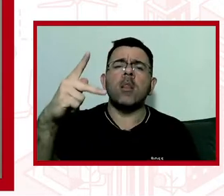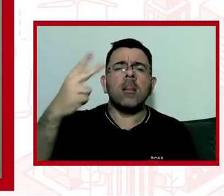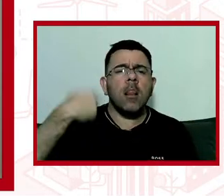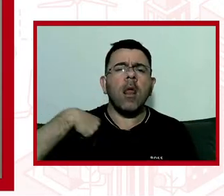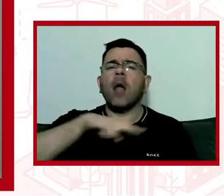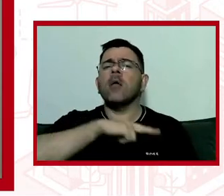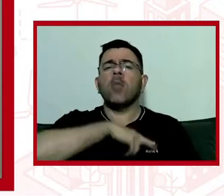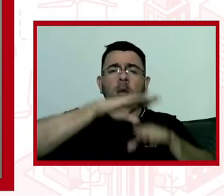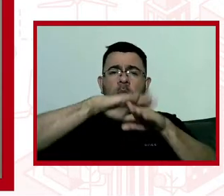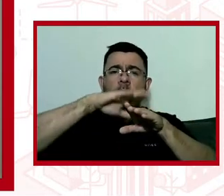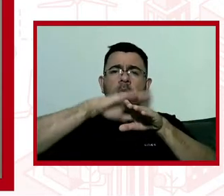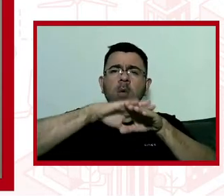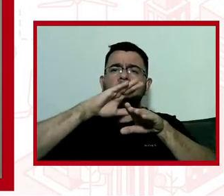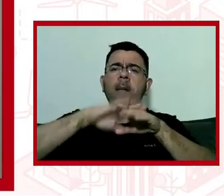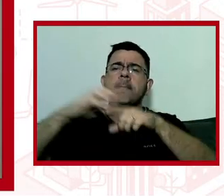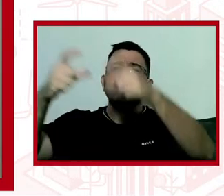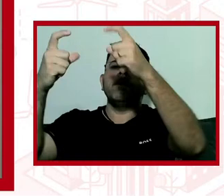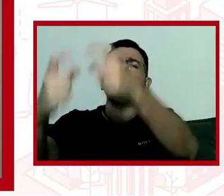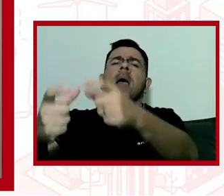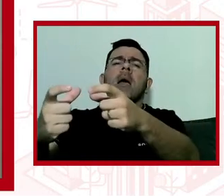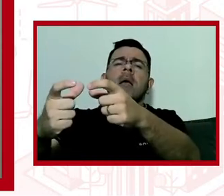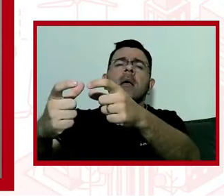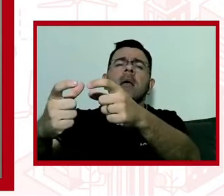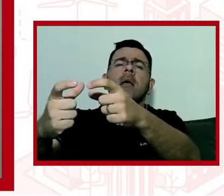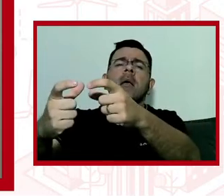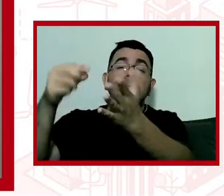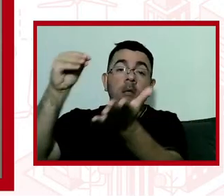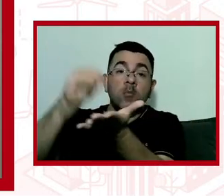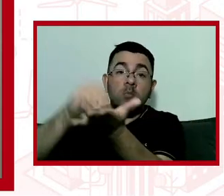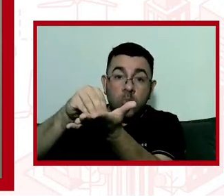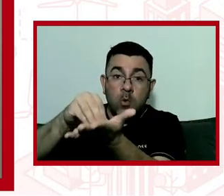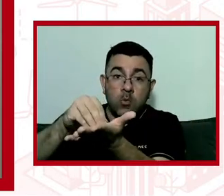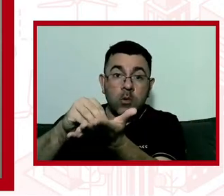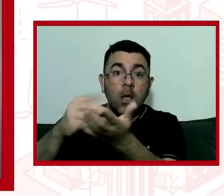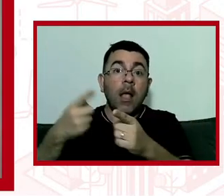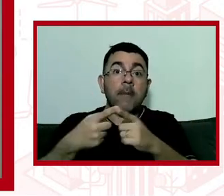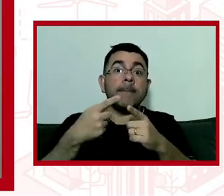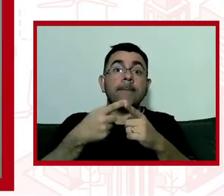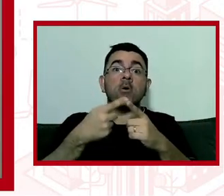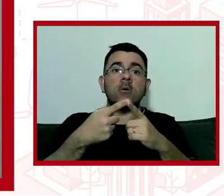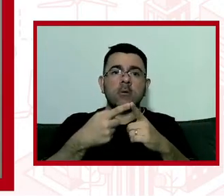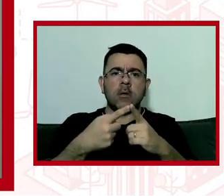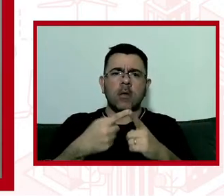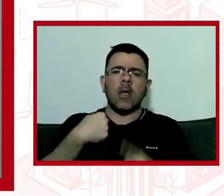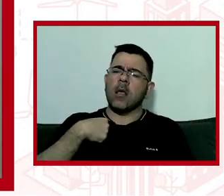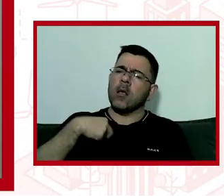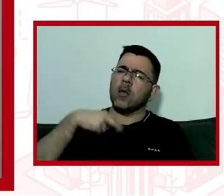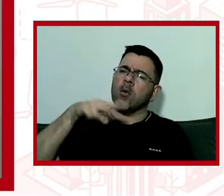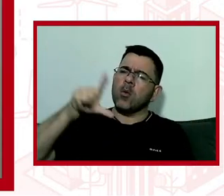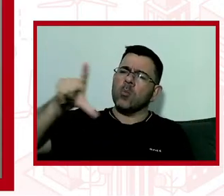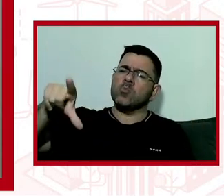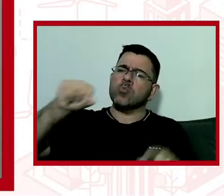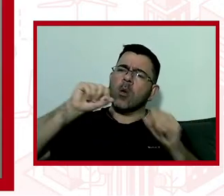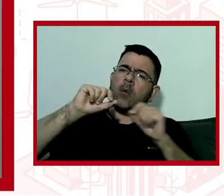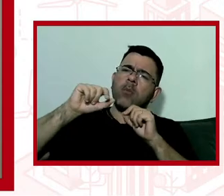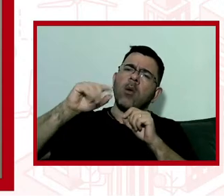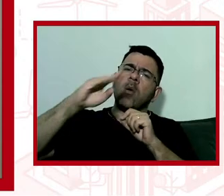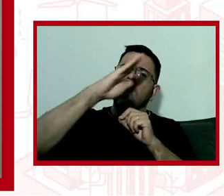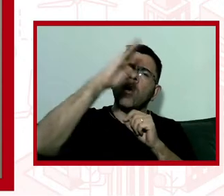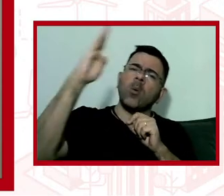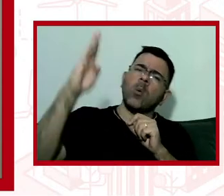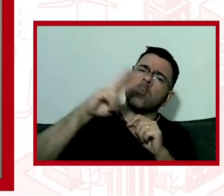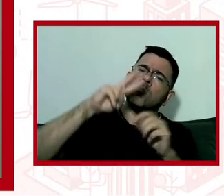georreferencia por isso é fundamental porque literalmente eu tomo decisão olhando pro mapa pra gente gar que vai